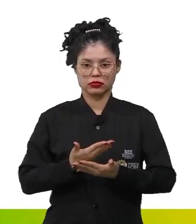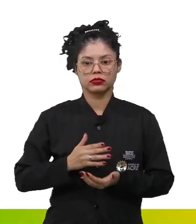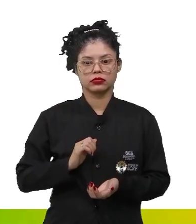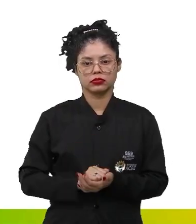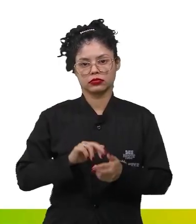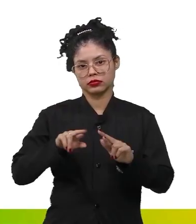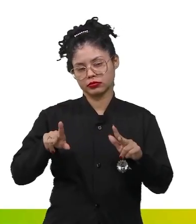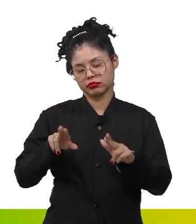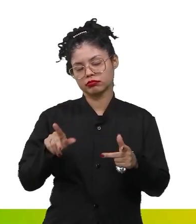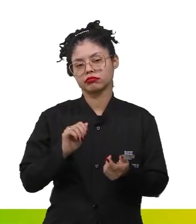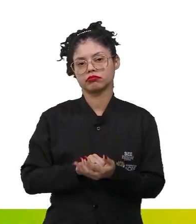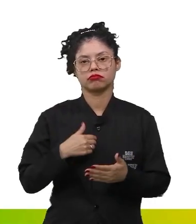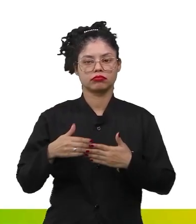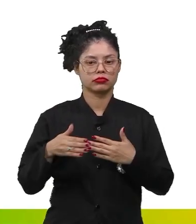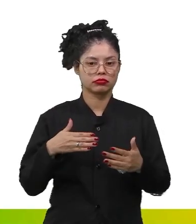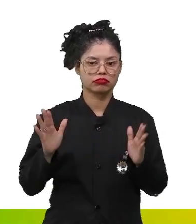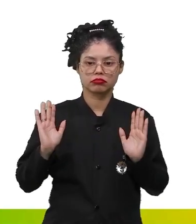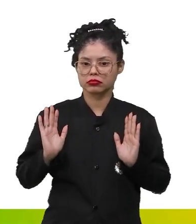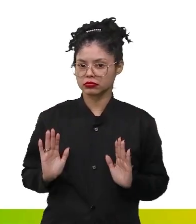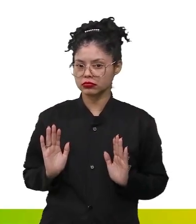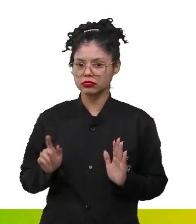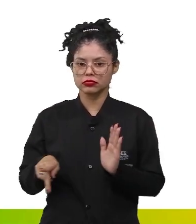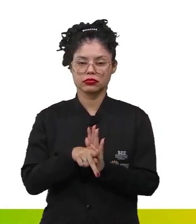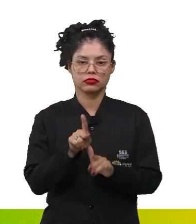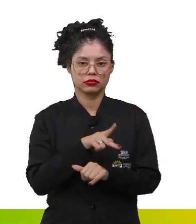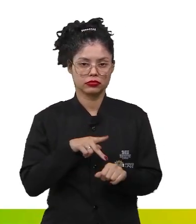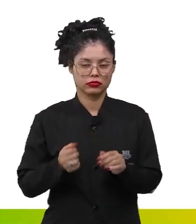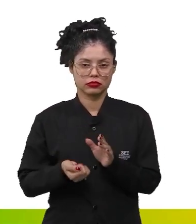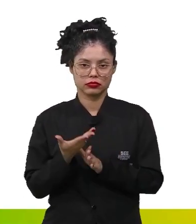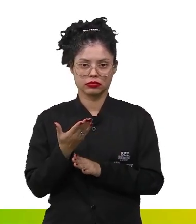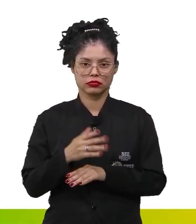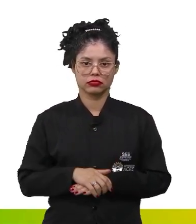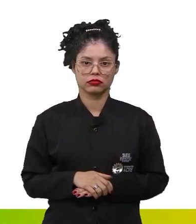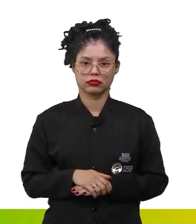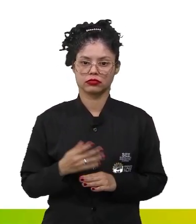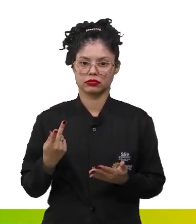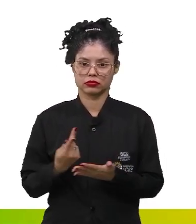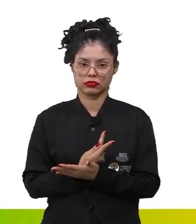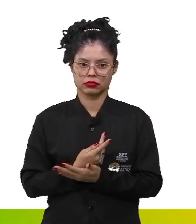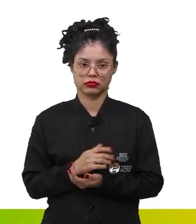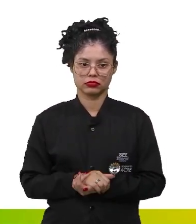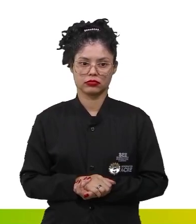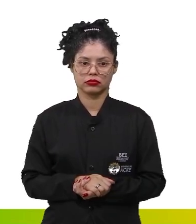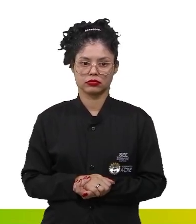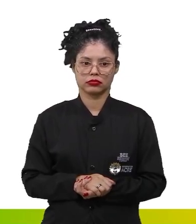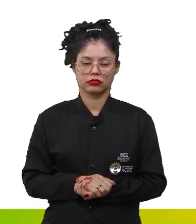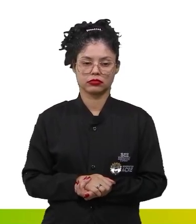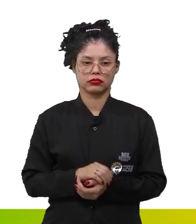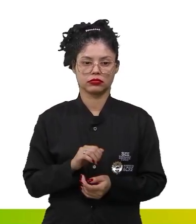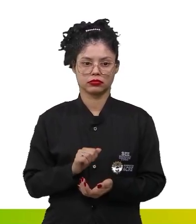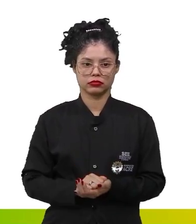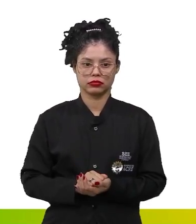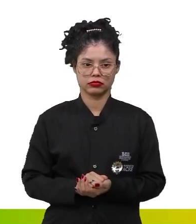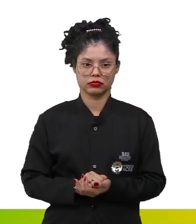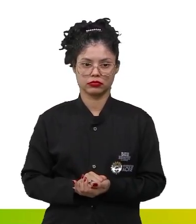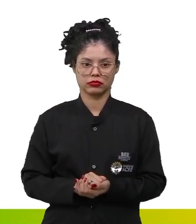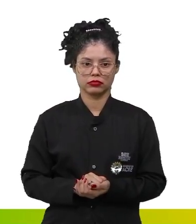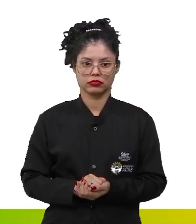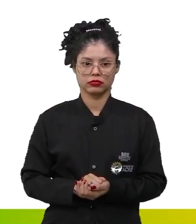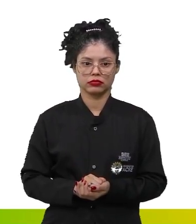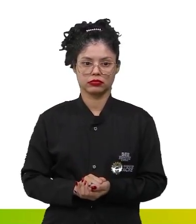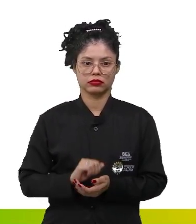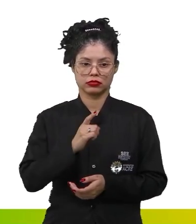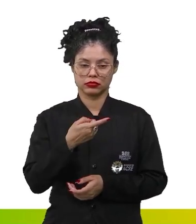é diferente, ou seja, independem de seus países de origem. Está incorreto. A alternativa 2 diz o seguinte: